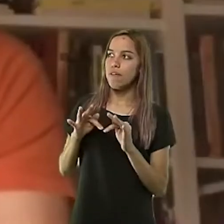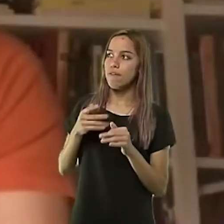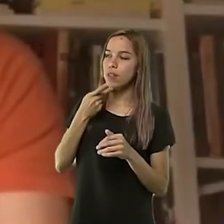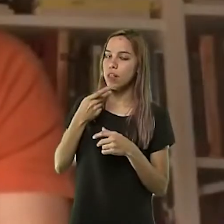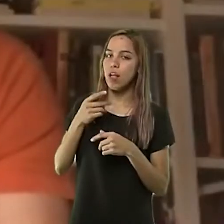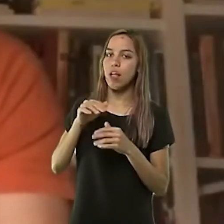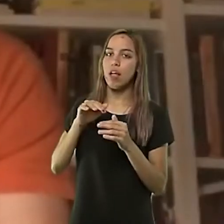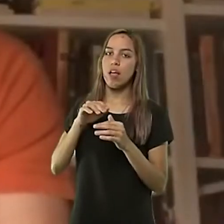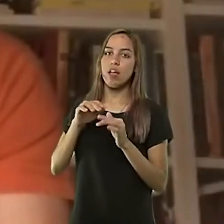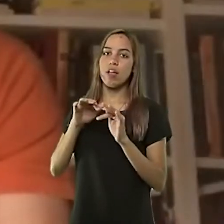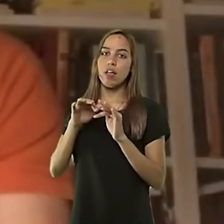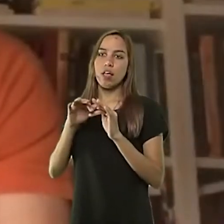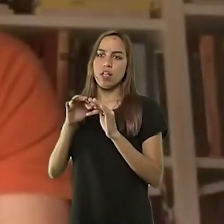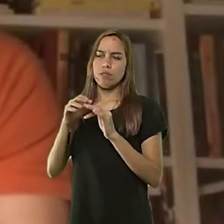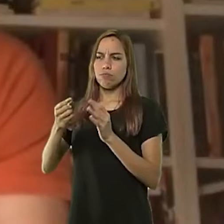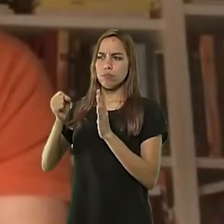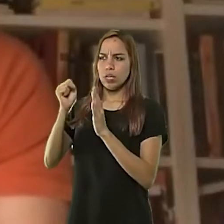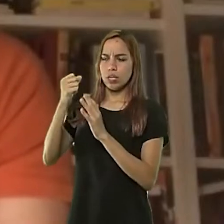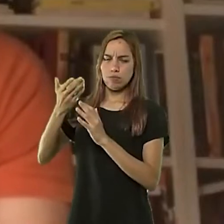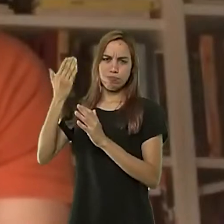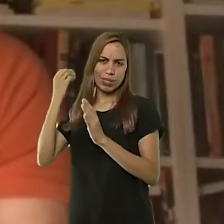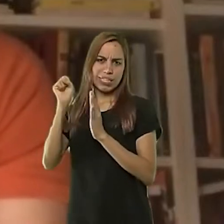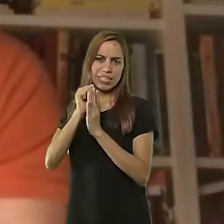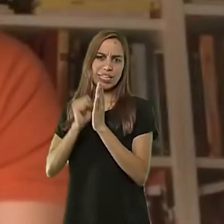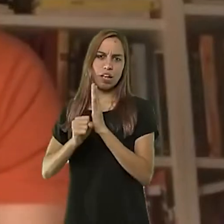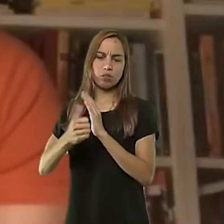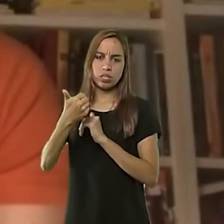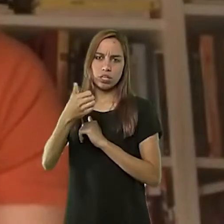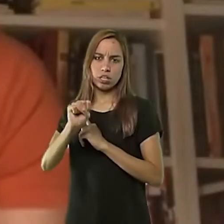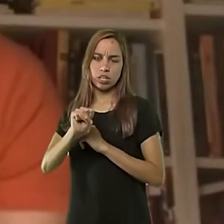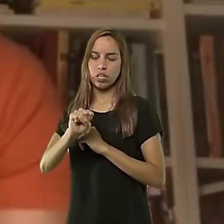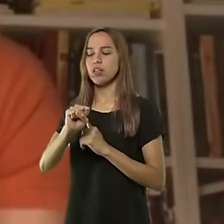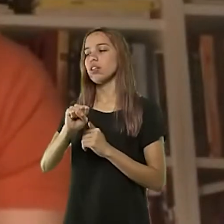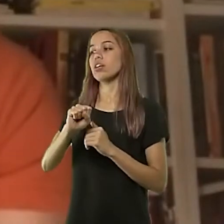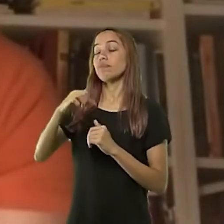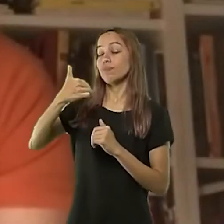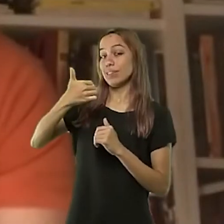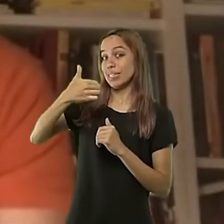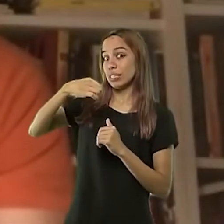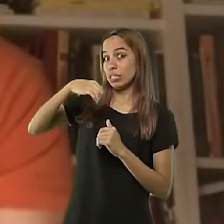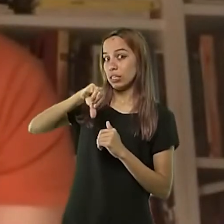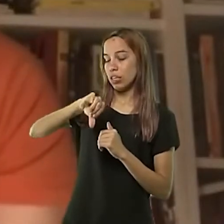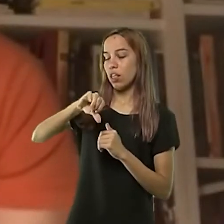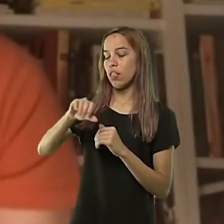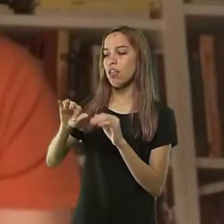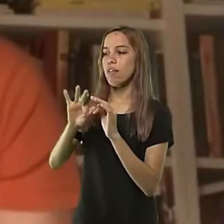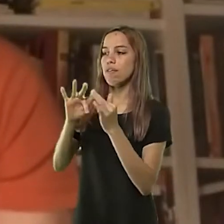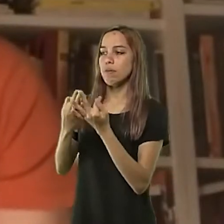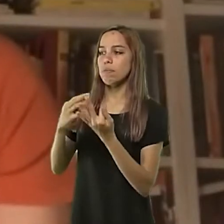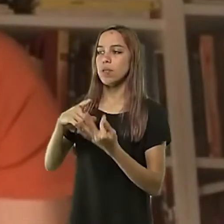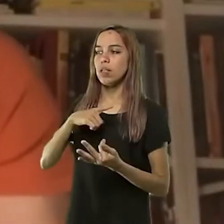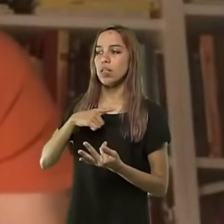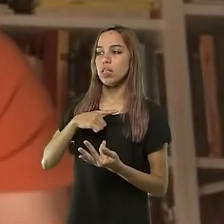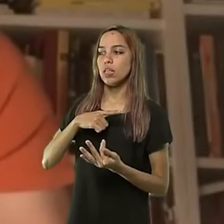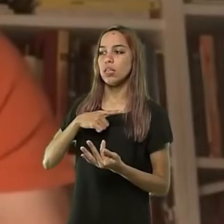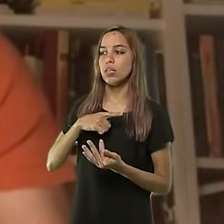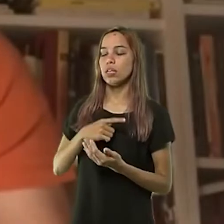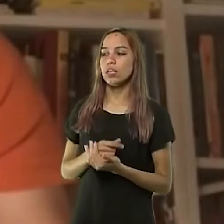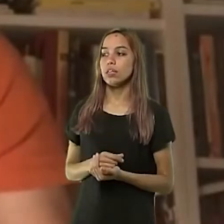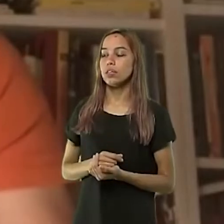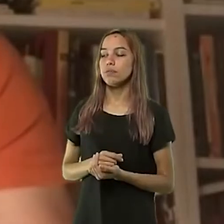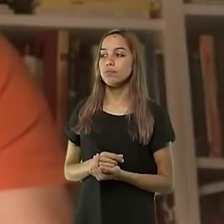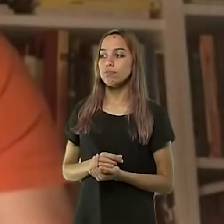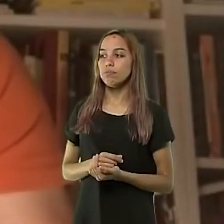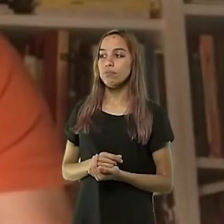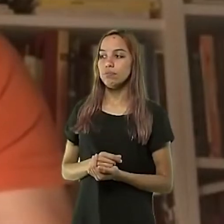húngara, porque é um livro muito complexo em termos de estrutura, tem uma estrutura difícil de definir.